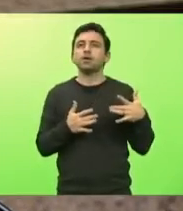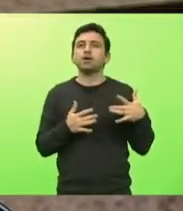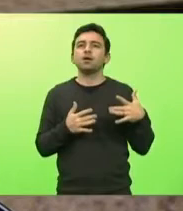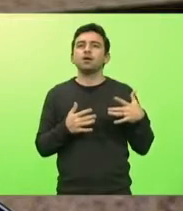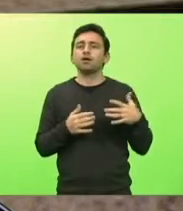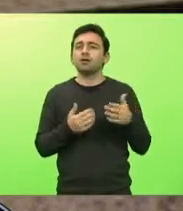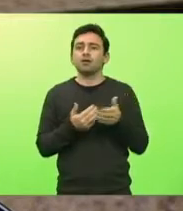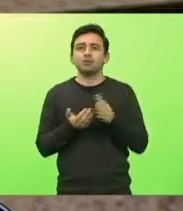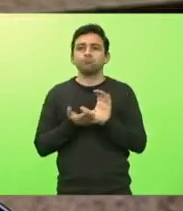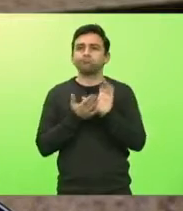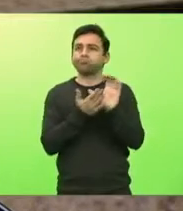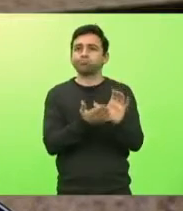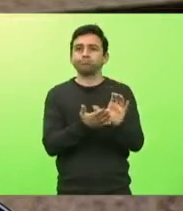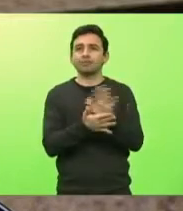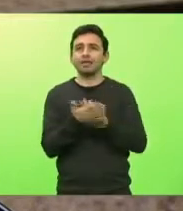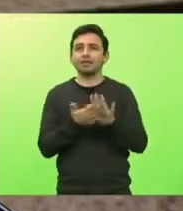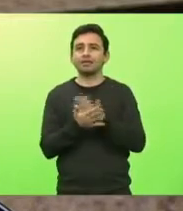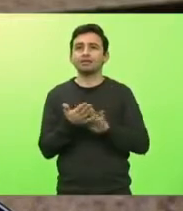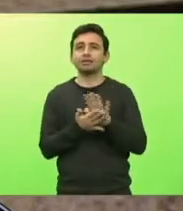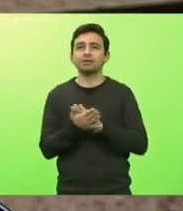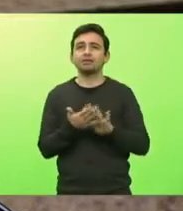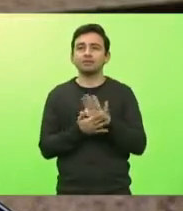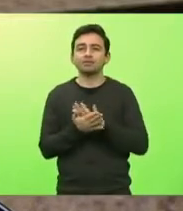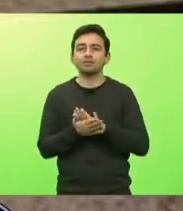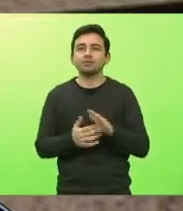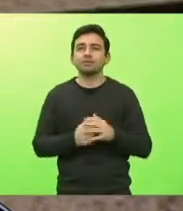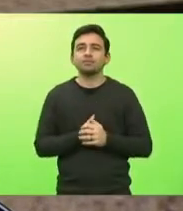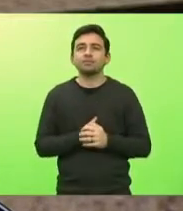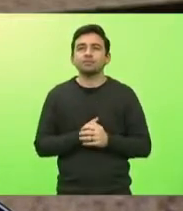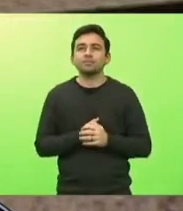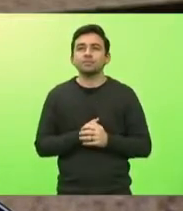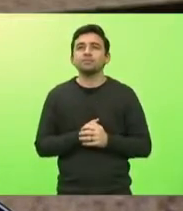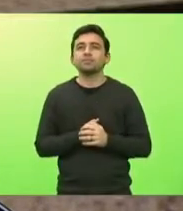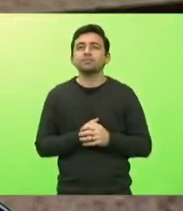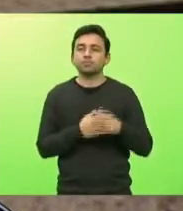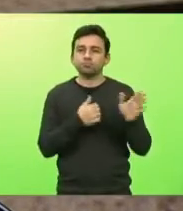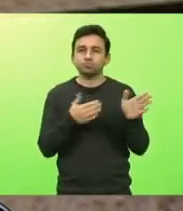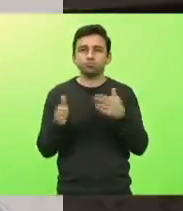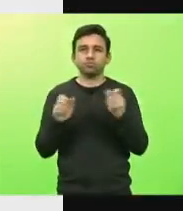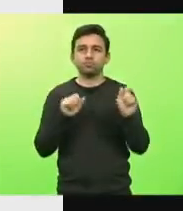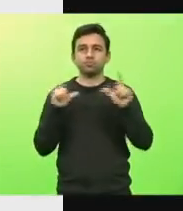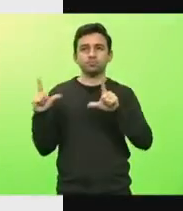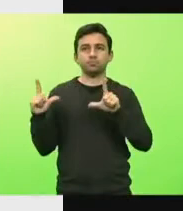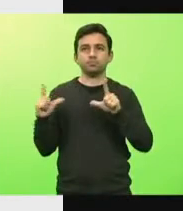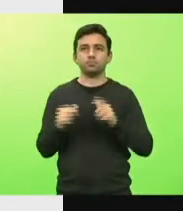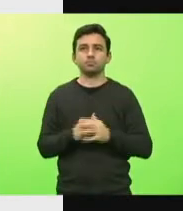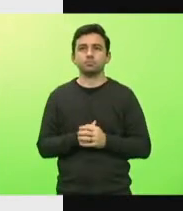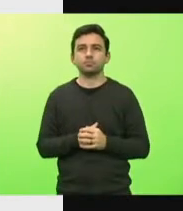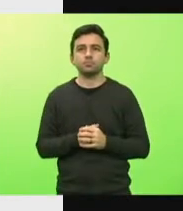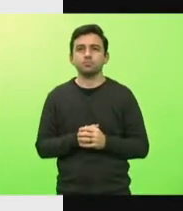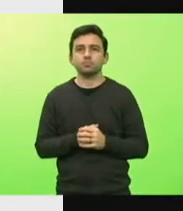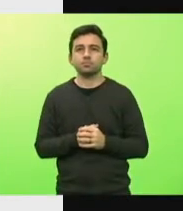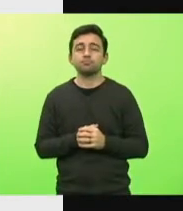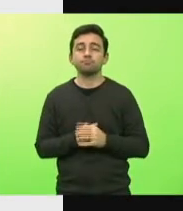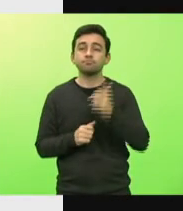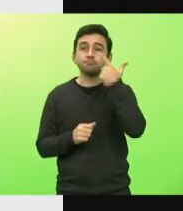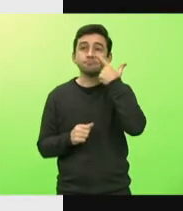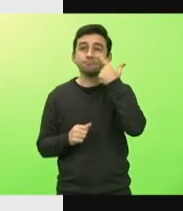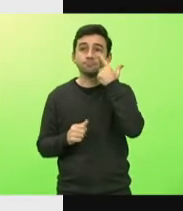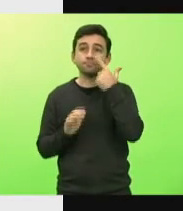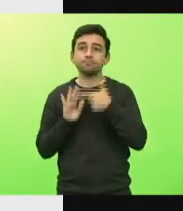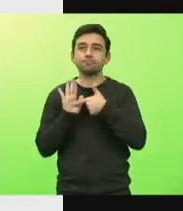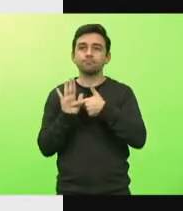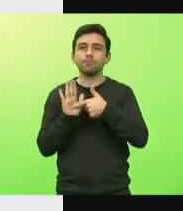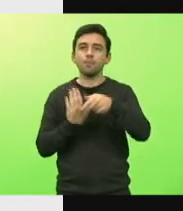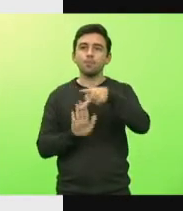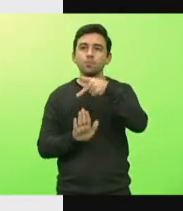não foram repassados. Pode passar a imagem. Está ali uma